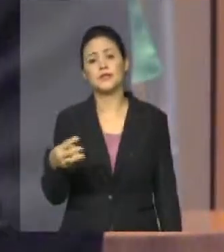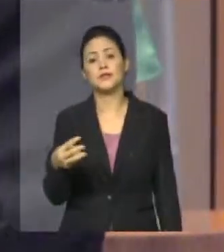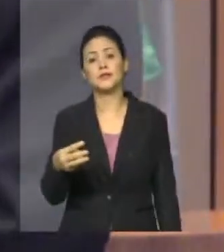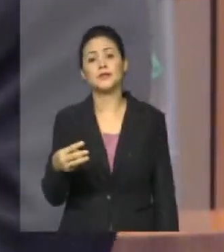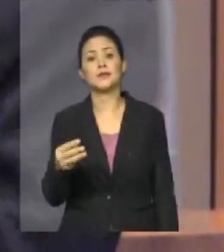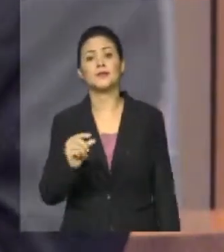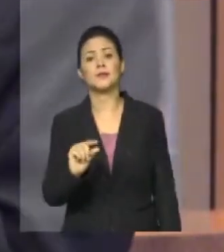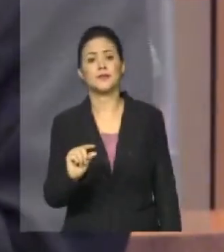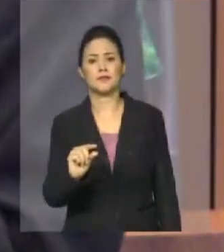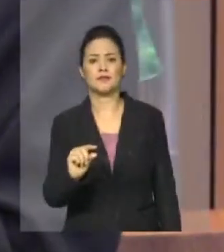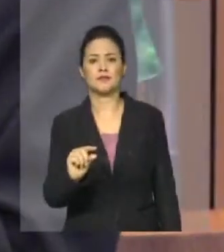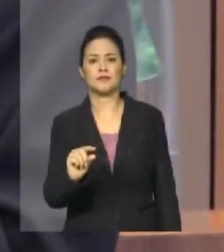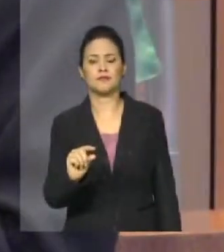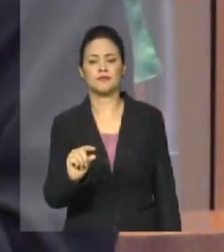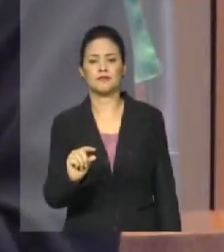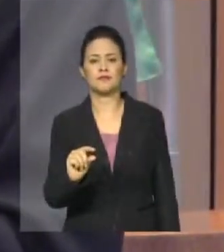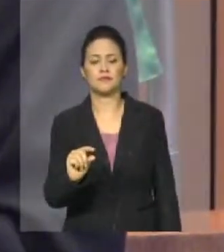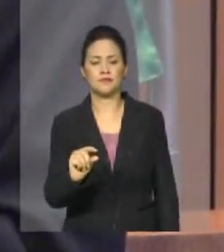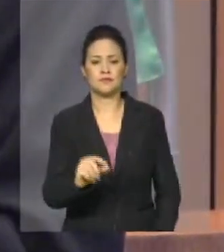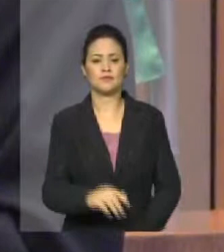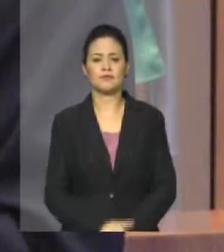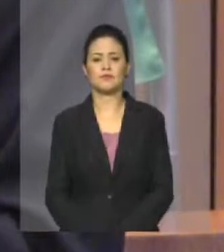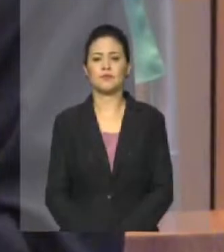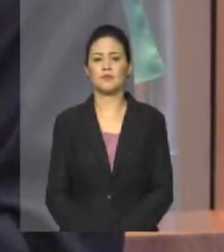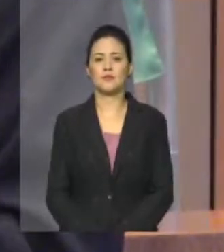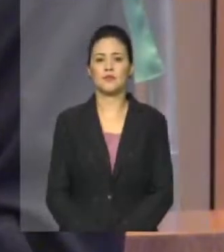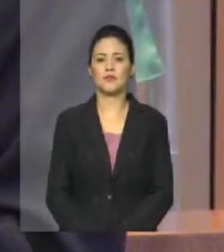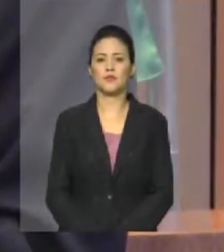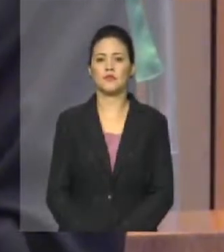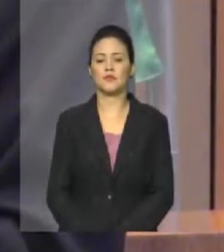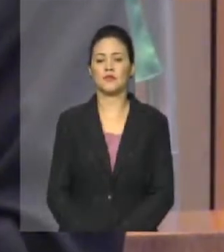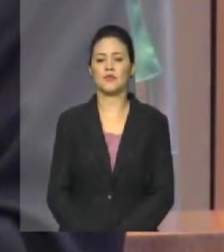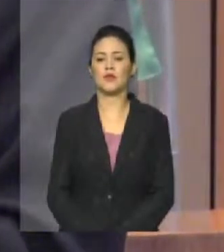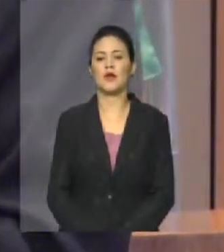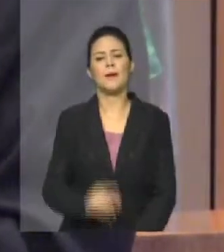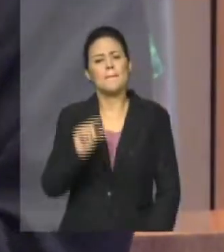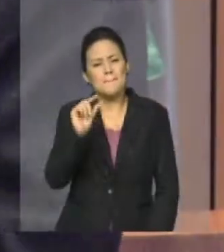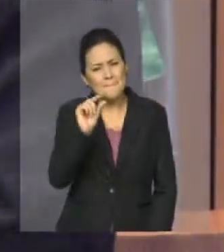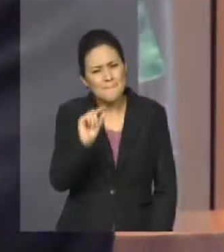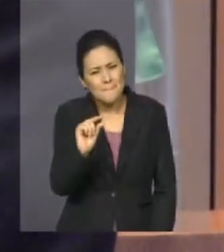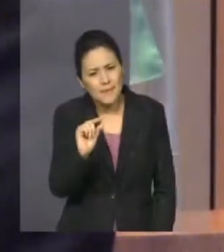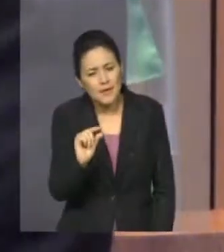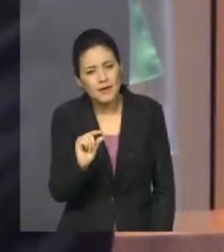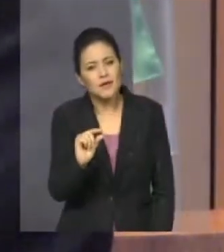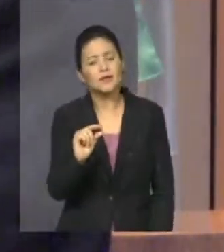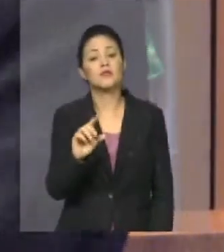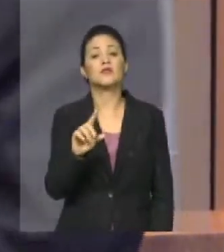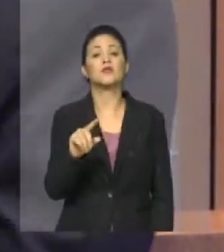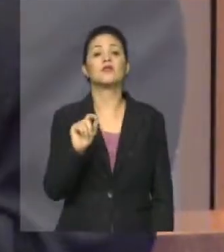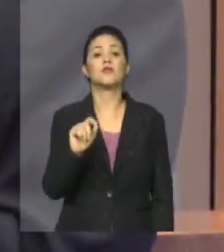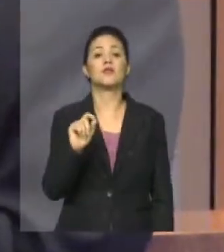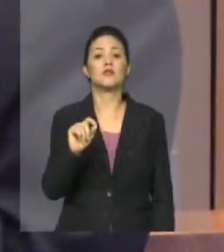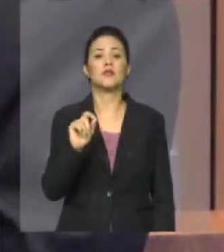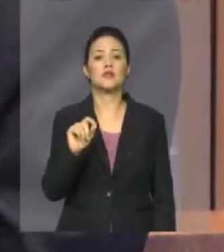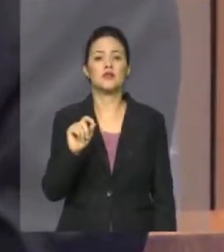em primeiro lugar, a menos violenta era Santa Catarina, depois